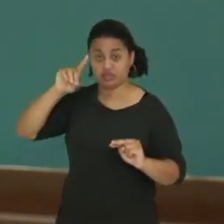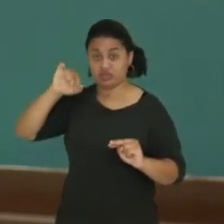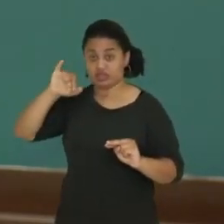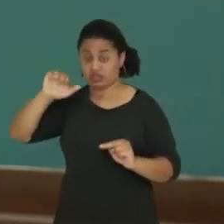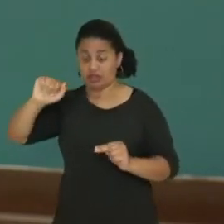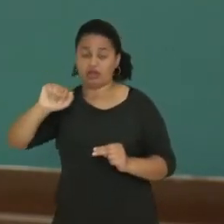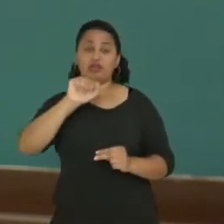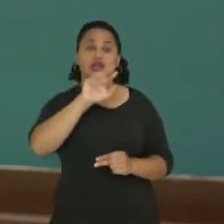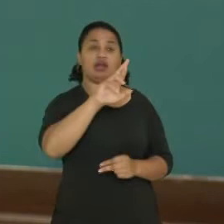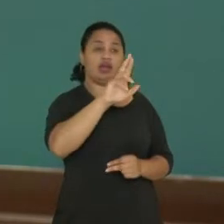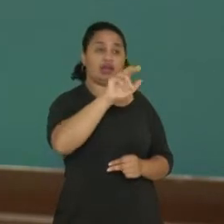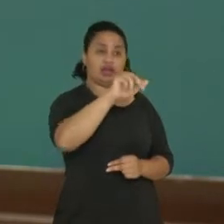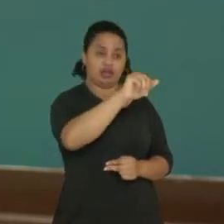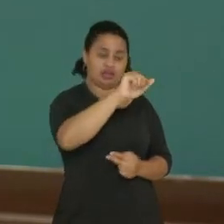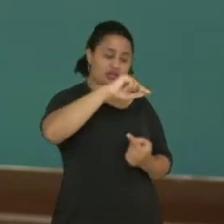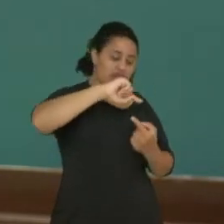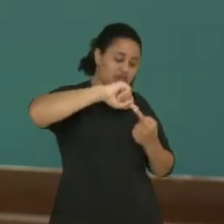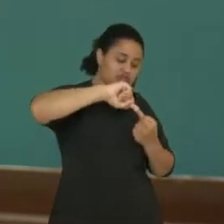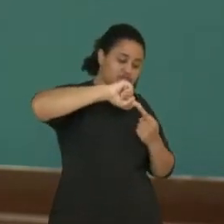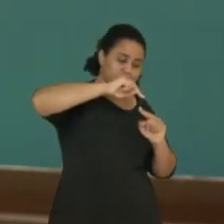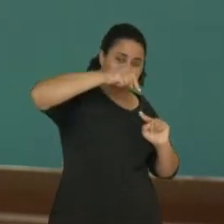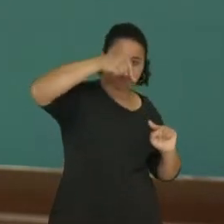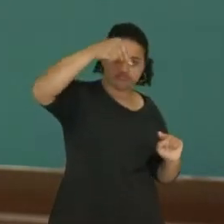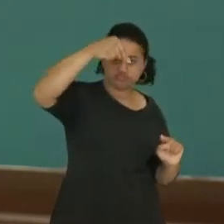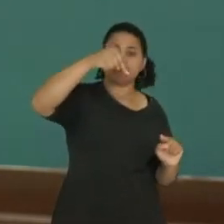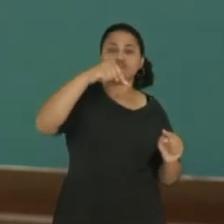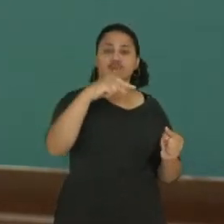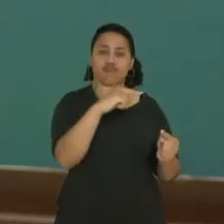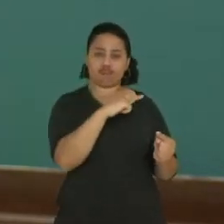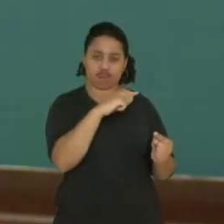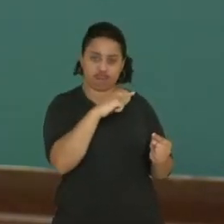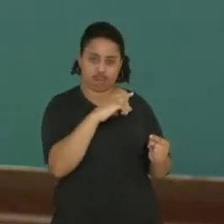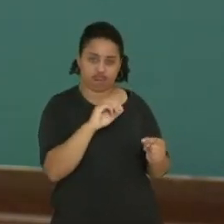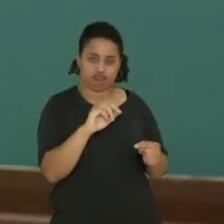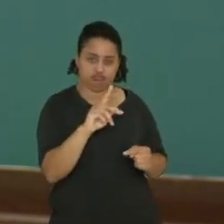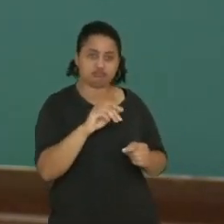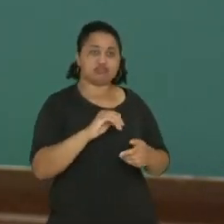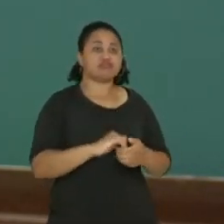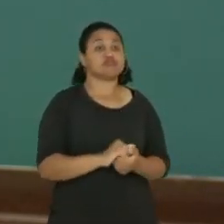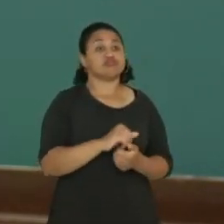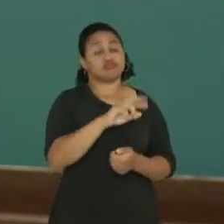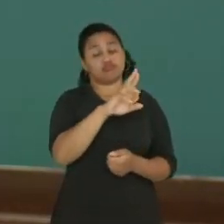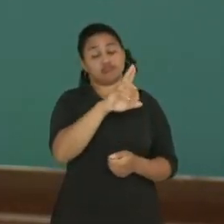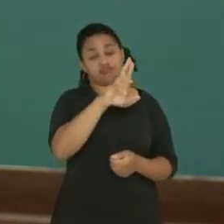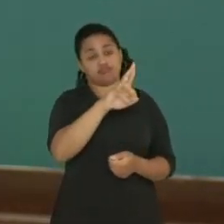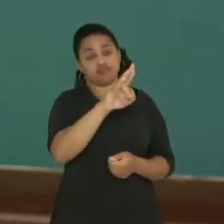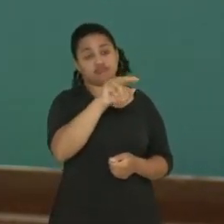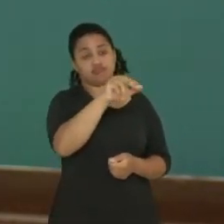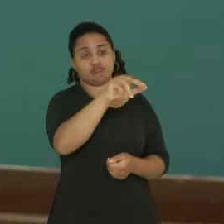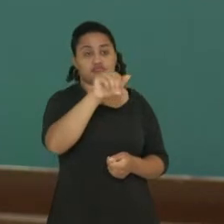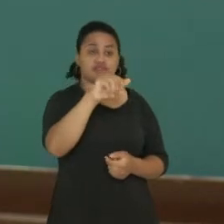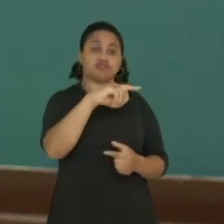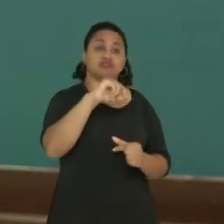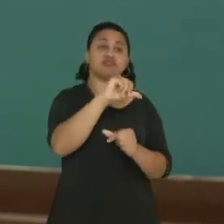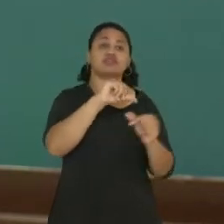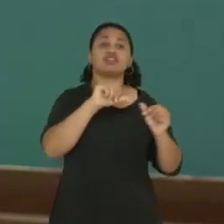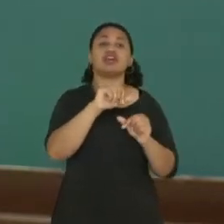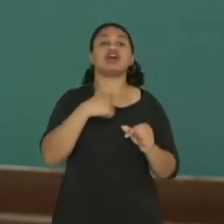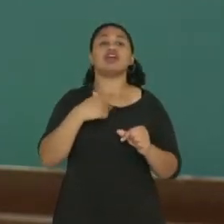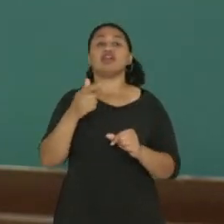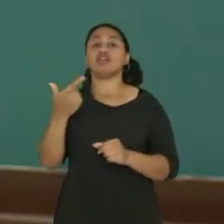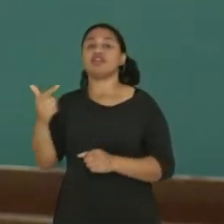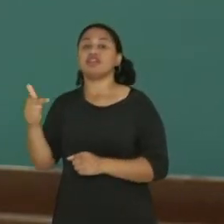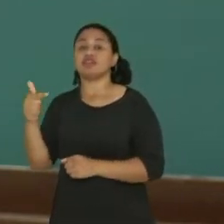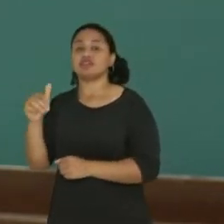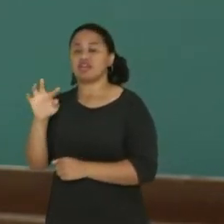dessa forma, nós vamos ter, então, o nosso RNA. No RNA, vai trocar, então, nós não vamos ter